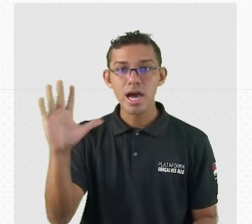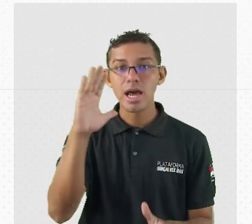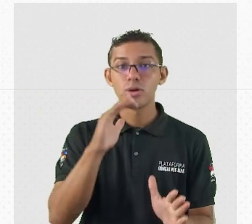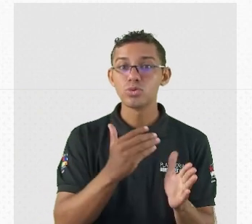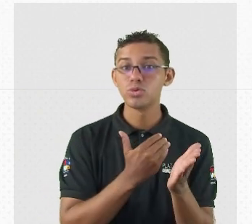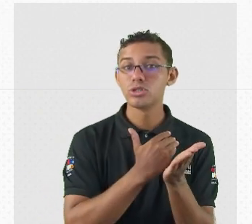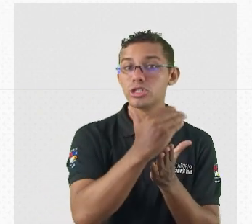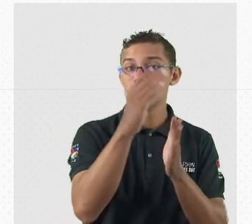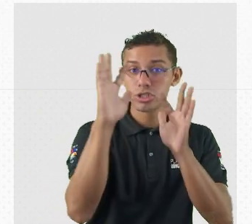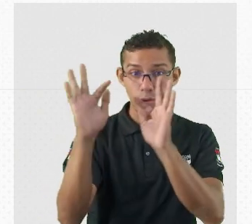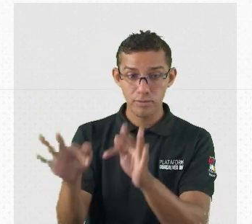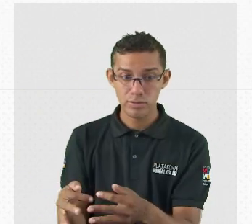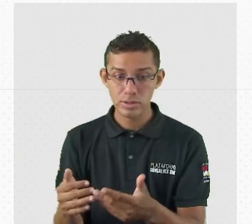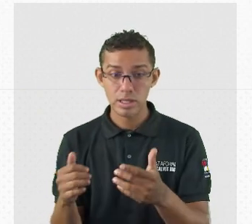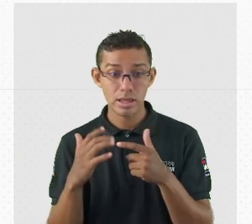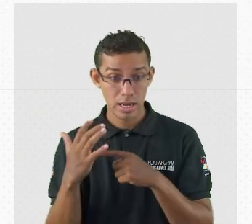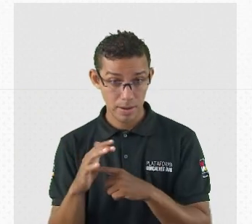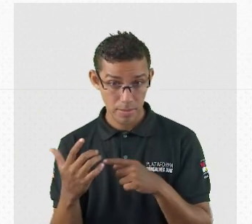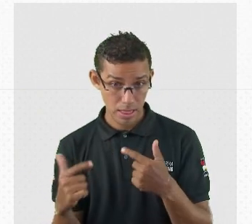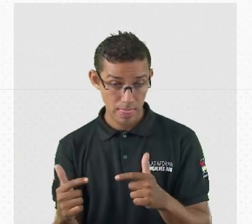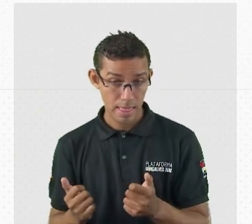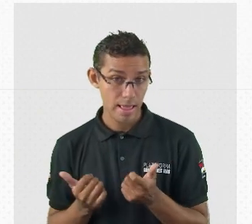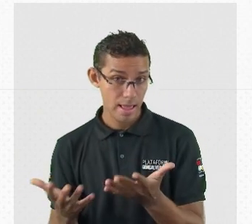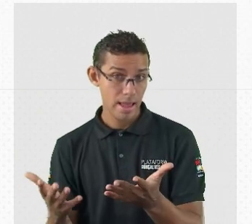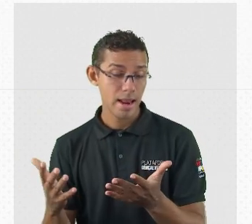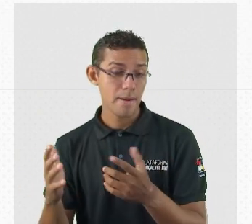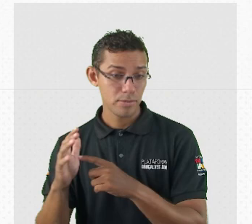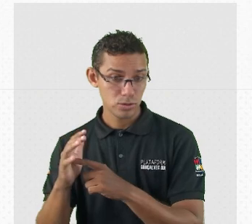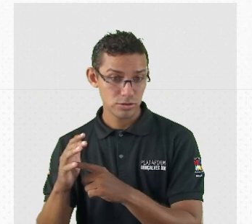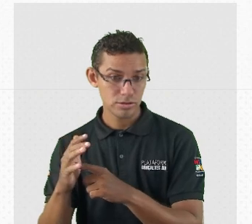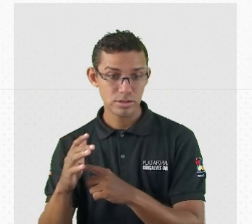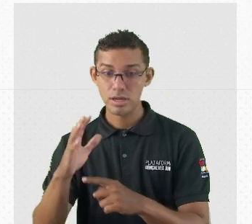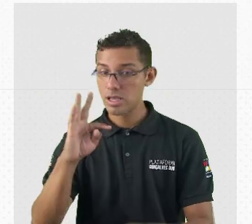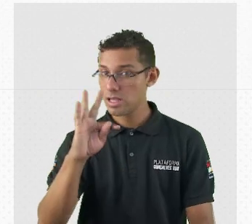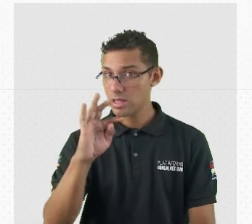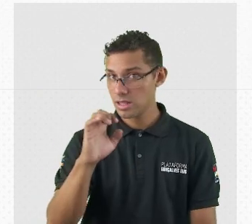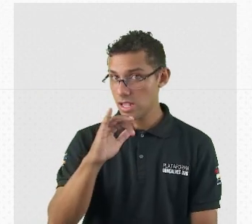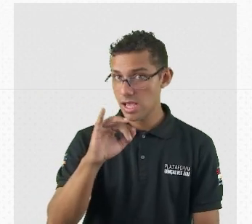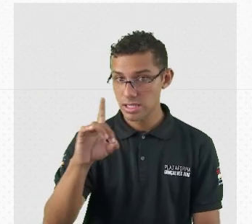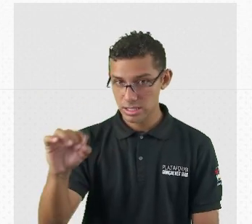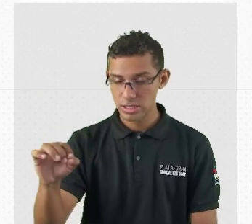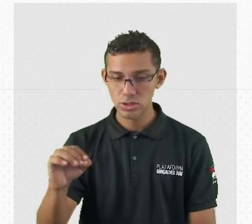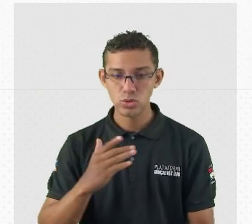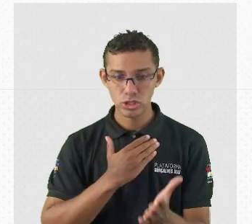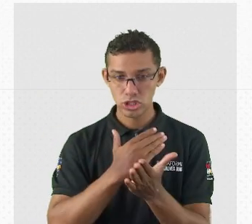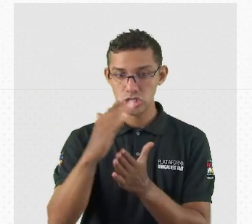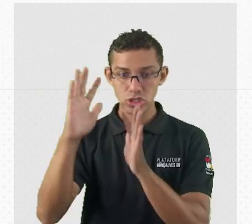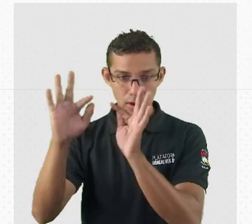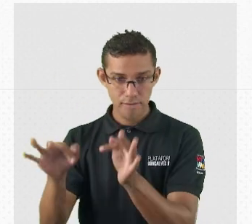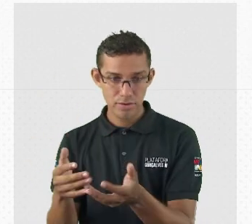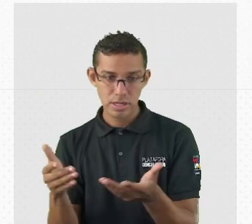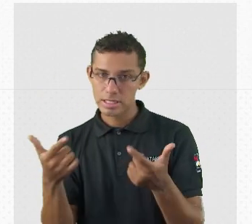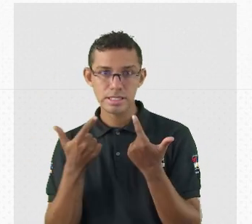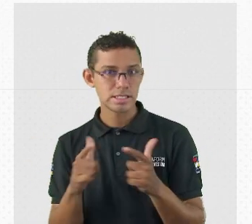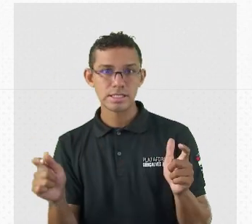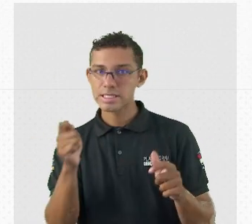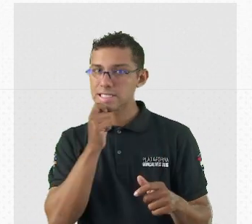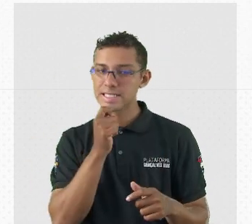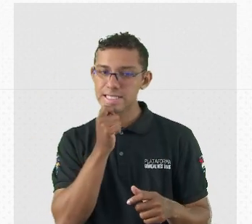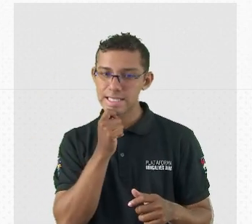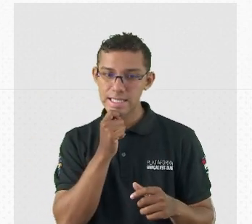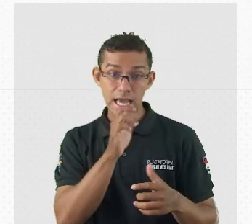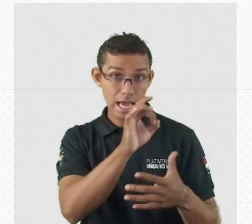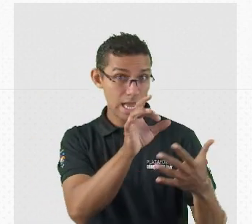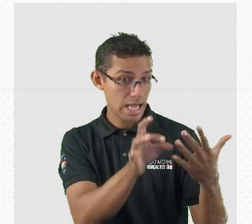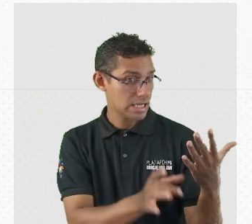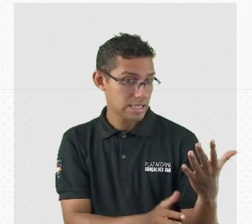fim. Então, o trabalhador ia para a máquina e ele produzia o tecido do início ao fim, gente, tá? Então, a gente ainda não tem a divisão do trabalho onde cada